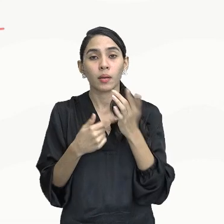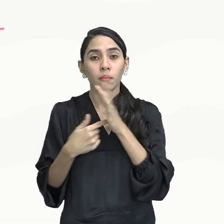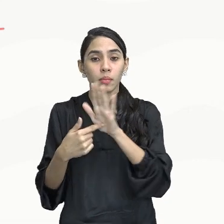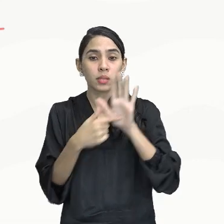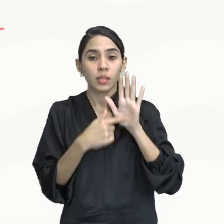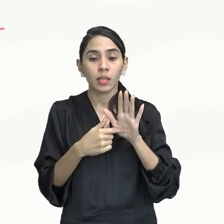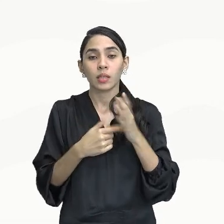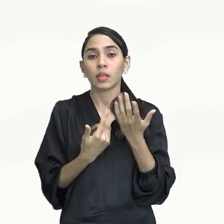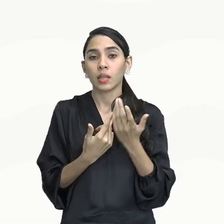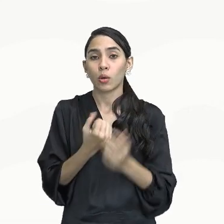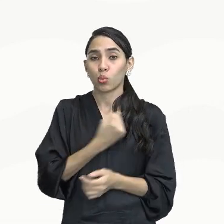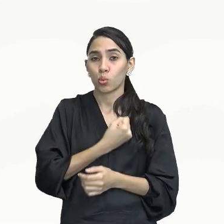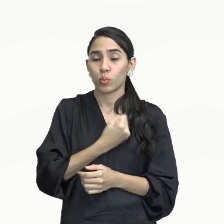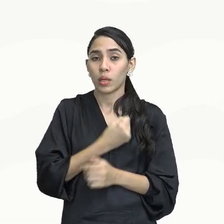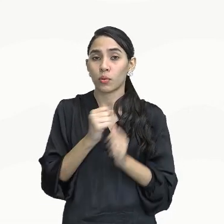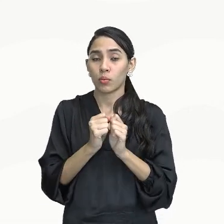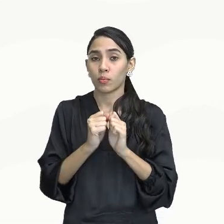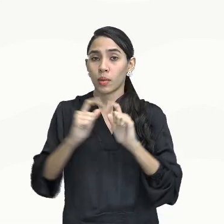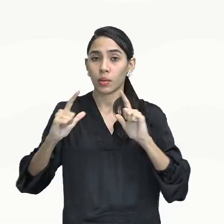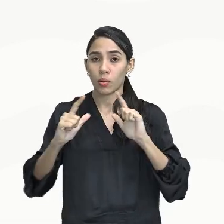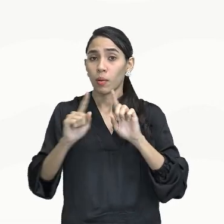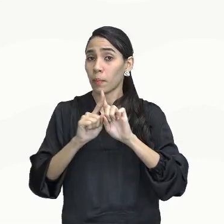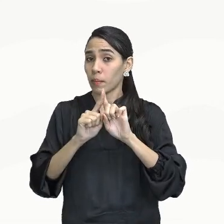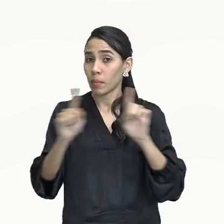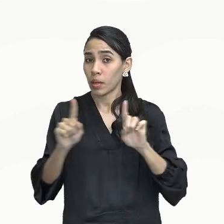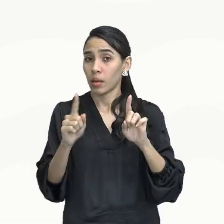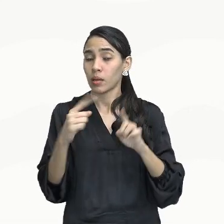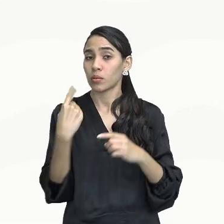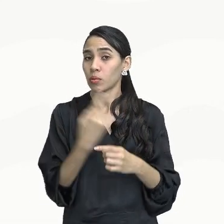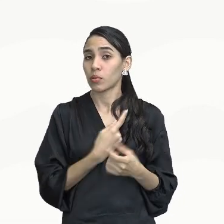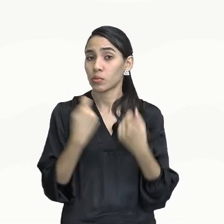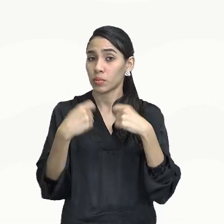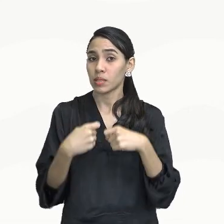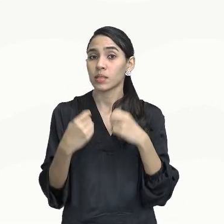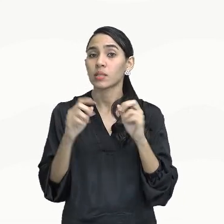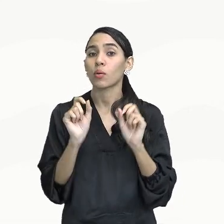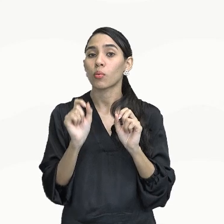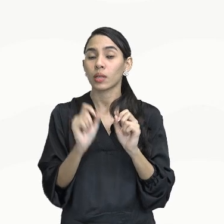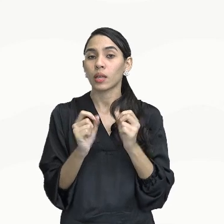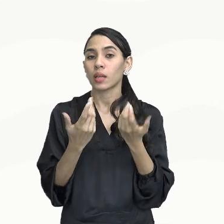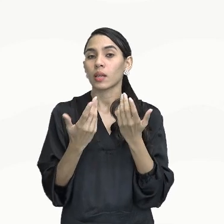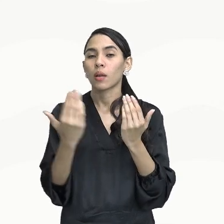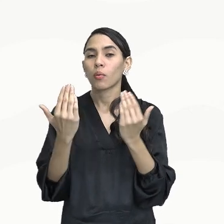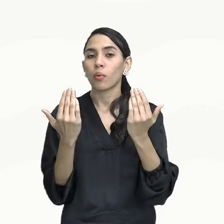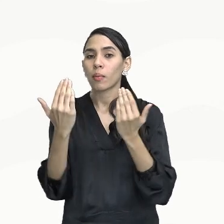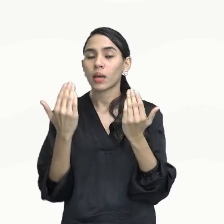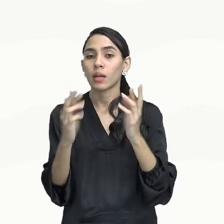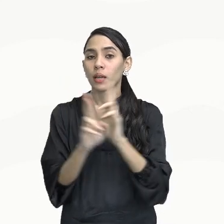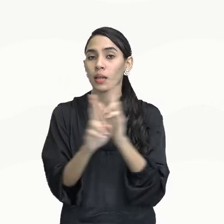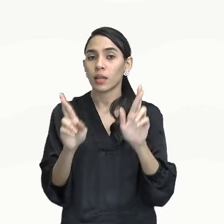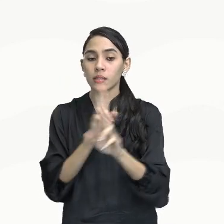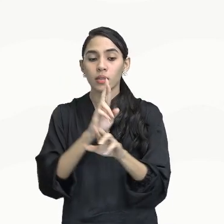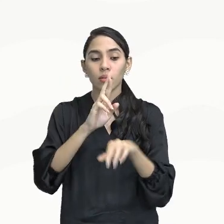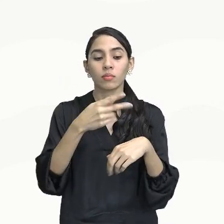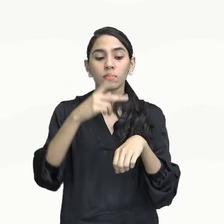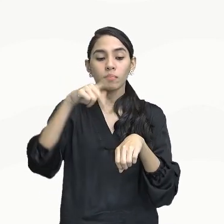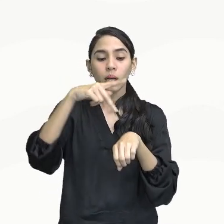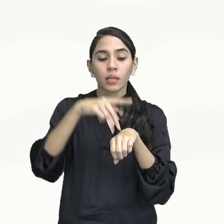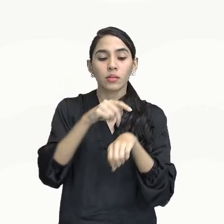um valor maior. Só que nesse caso, a gente precisa ver a relação do país